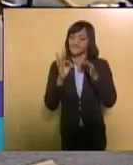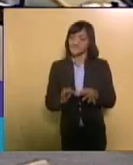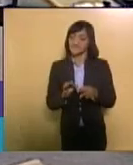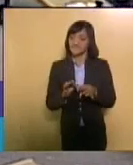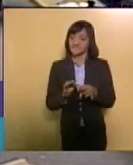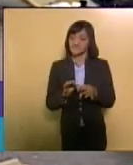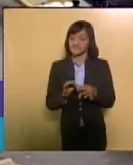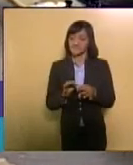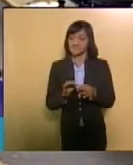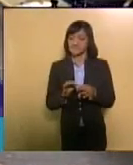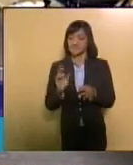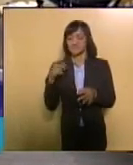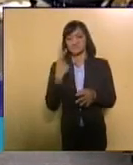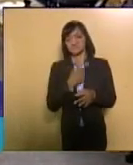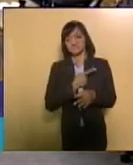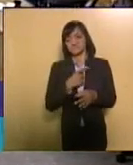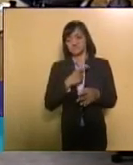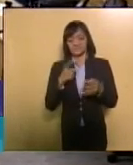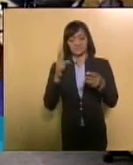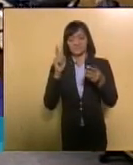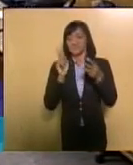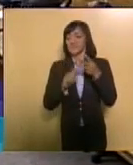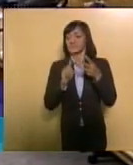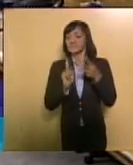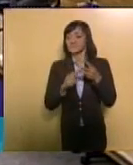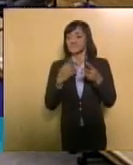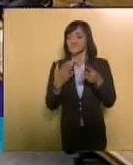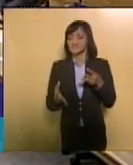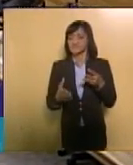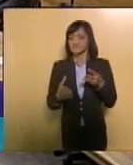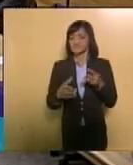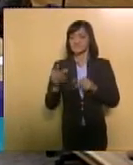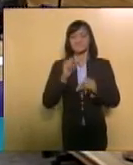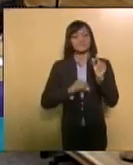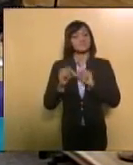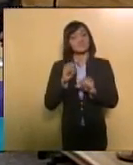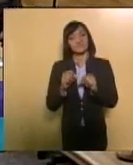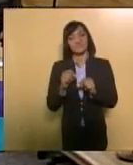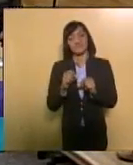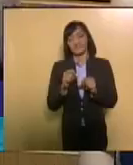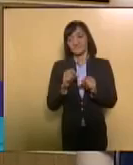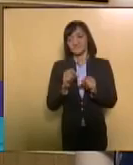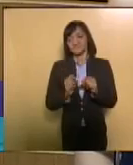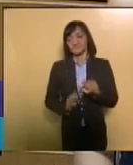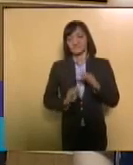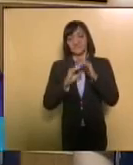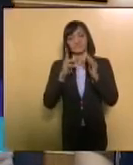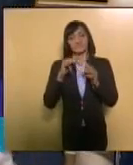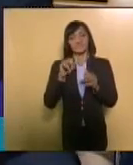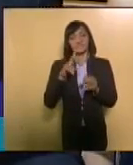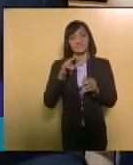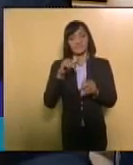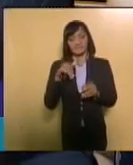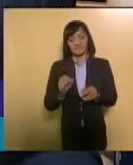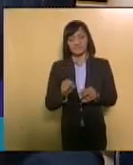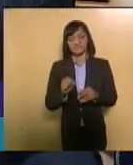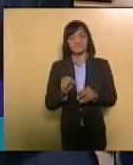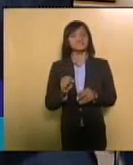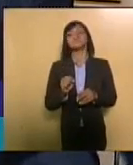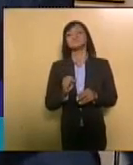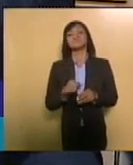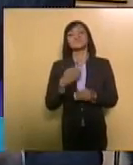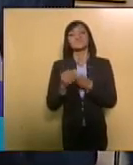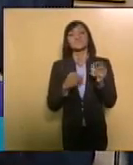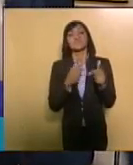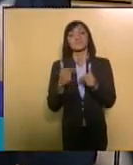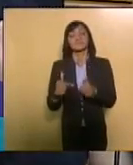basicamente a gente tem três pilares que seriam os pilares para para a produção de segurança pública e quando a